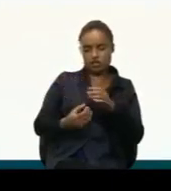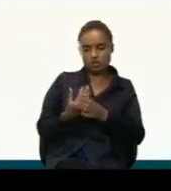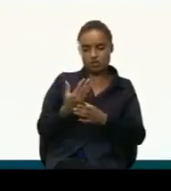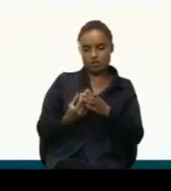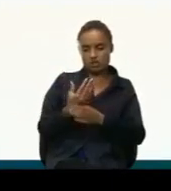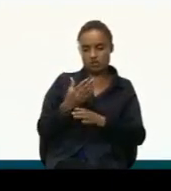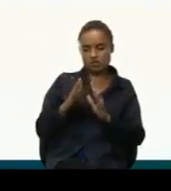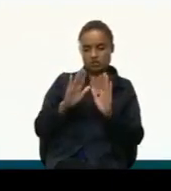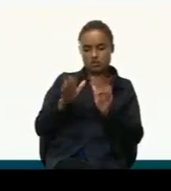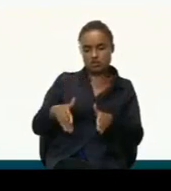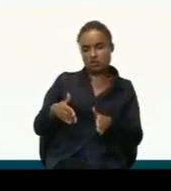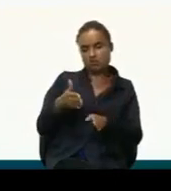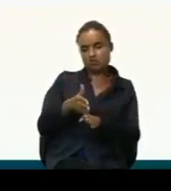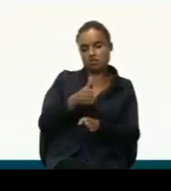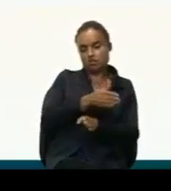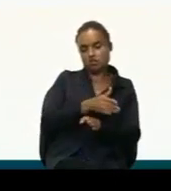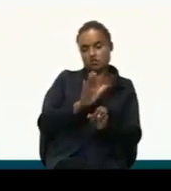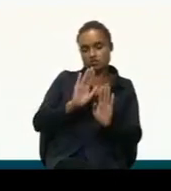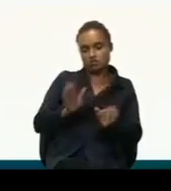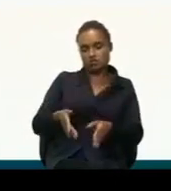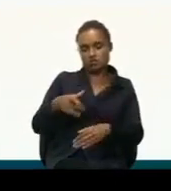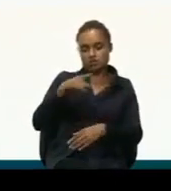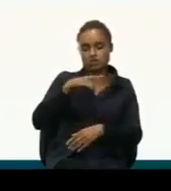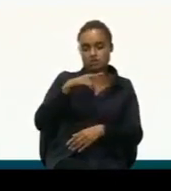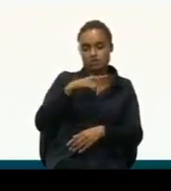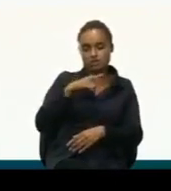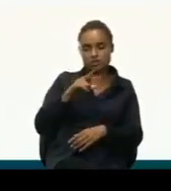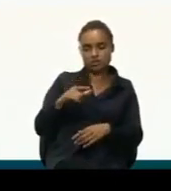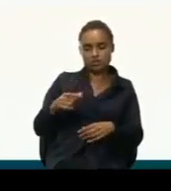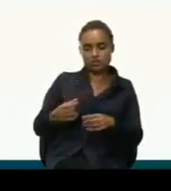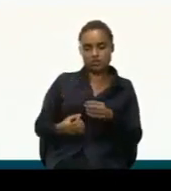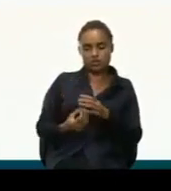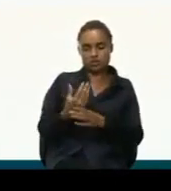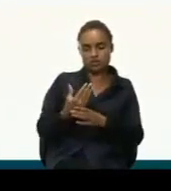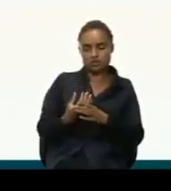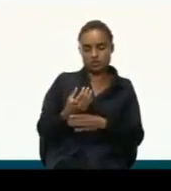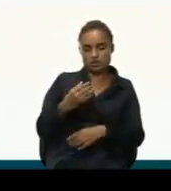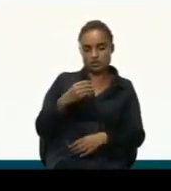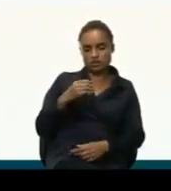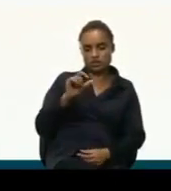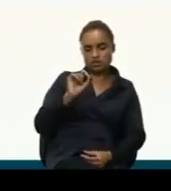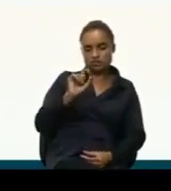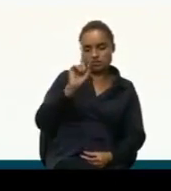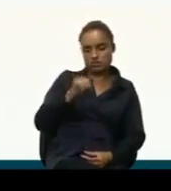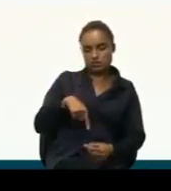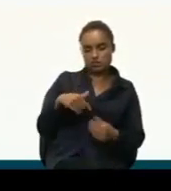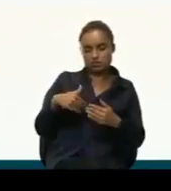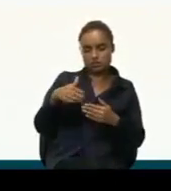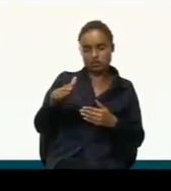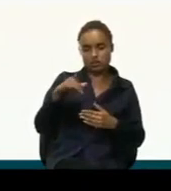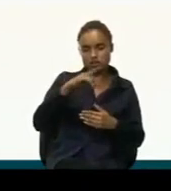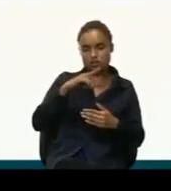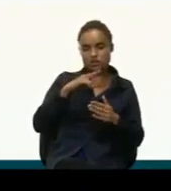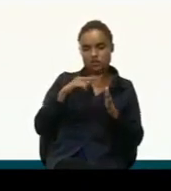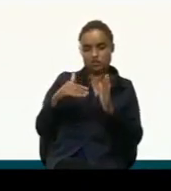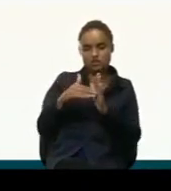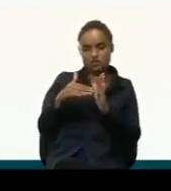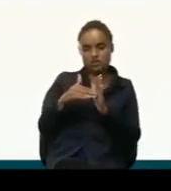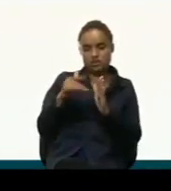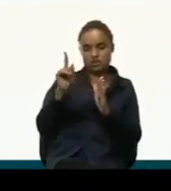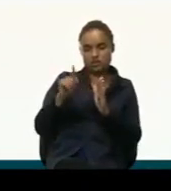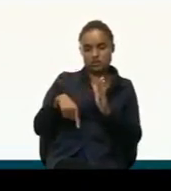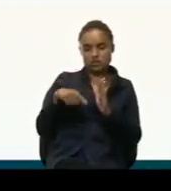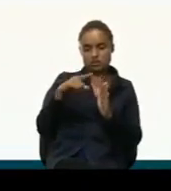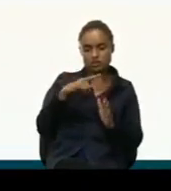já havia uma aqui do lado. Essa casa de bomba vai bombear essa água bruta até uma estação de tratamento de